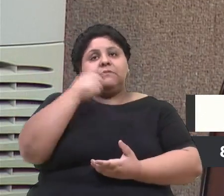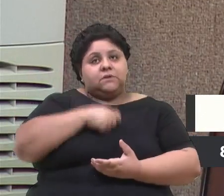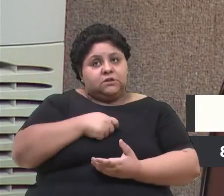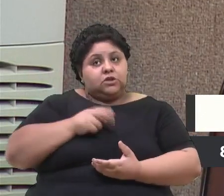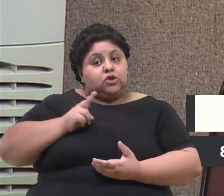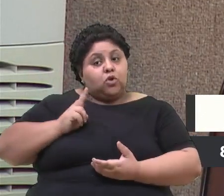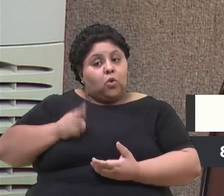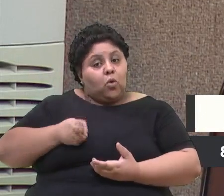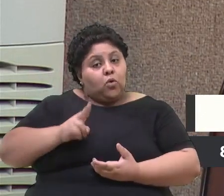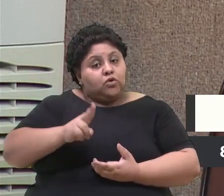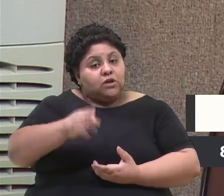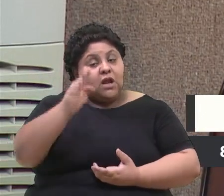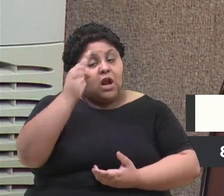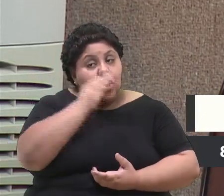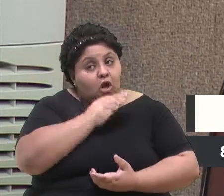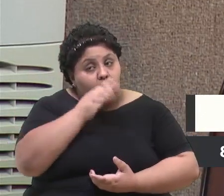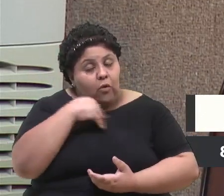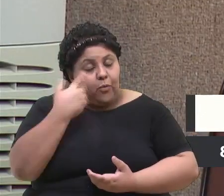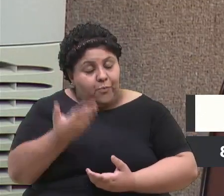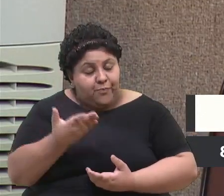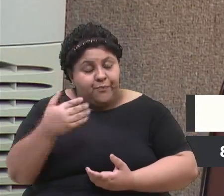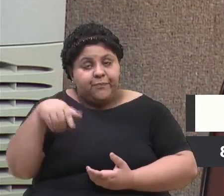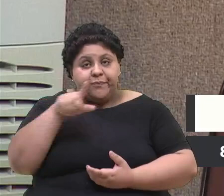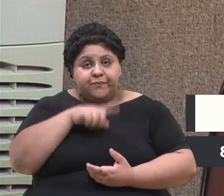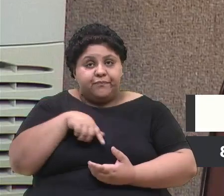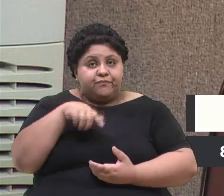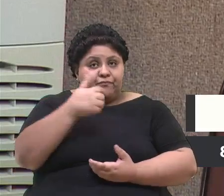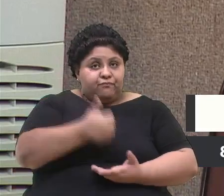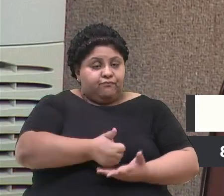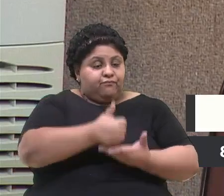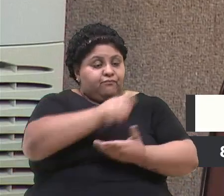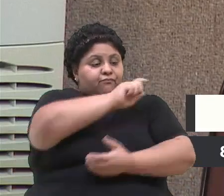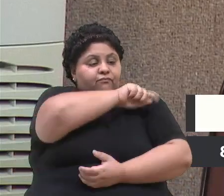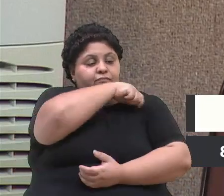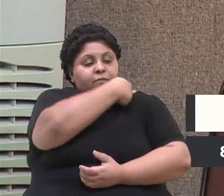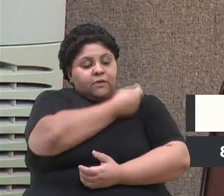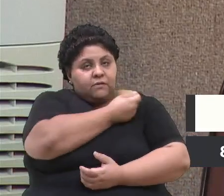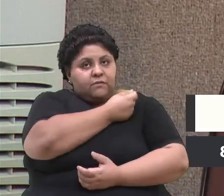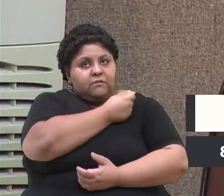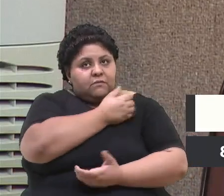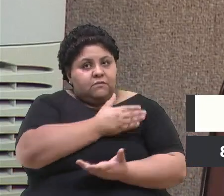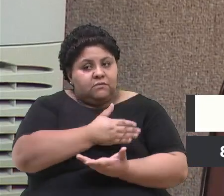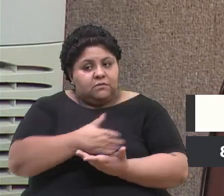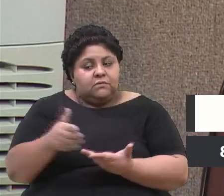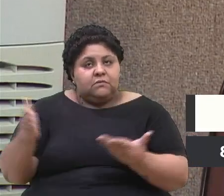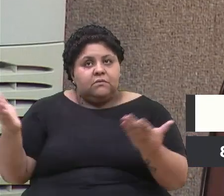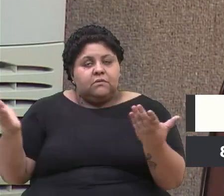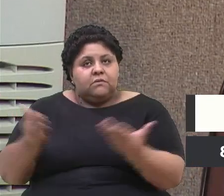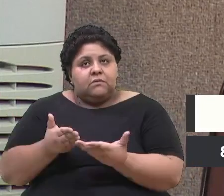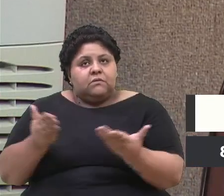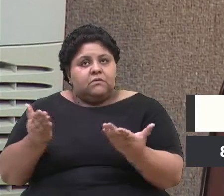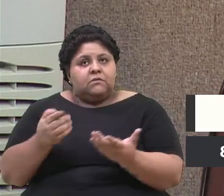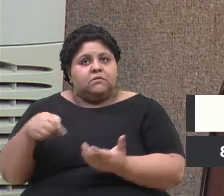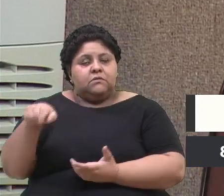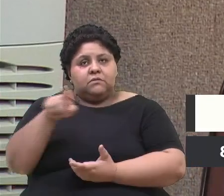logo. Então, contamos com a fiscalização a partir de agora para que essa